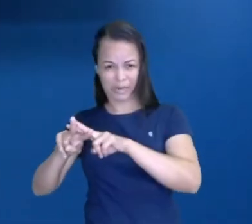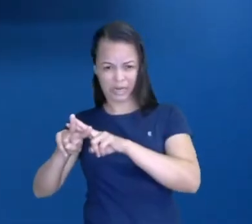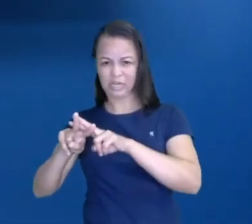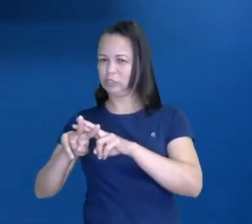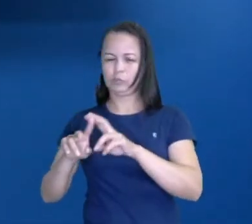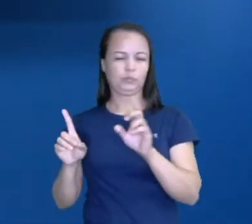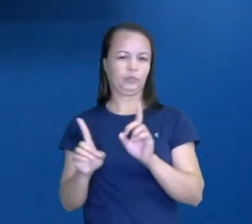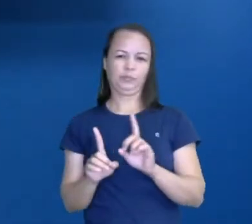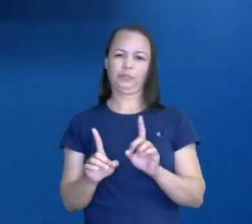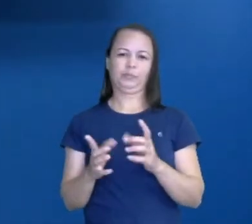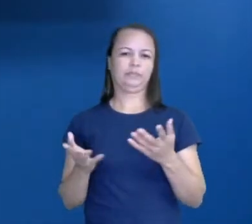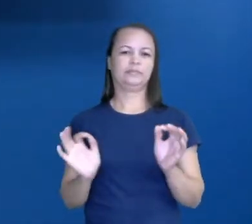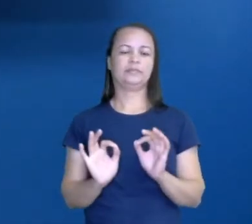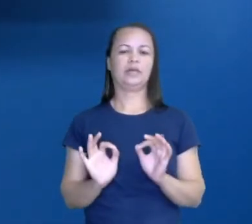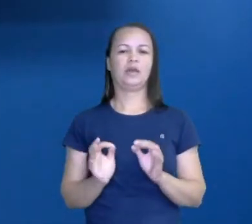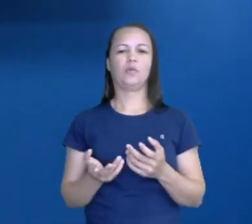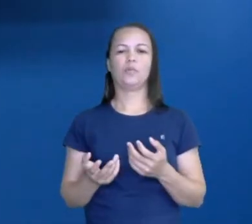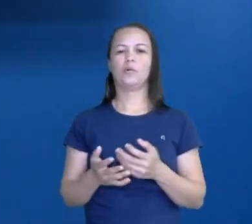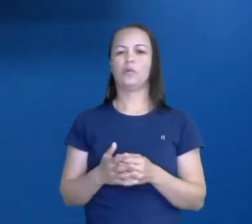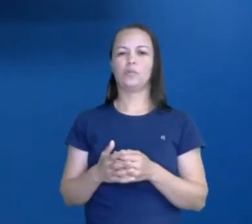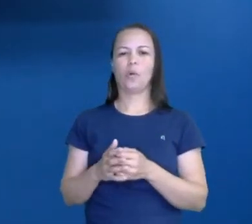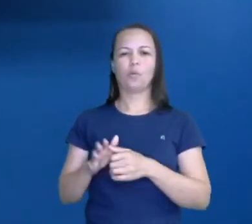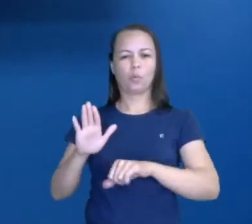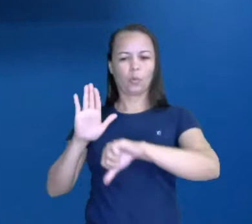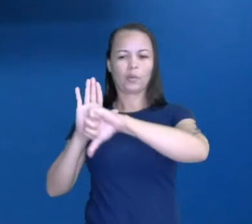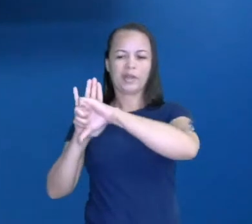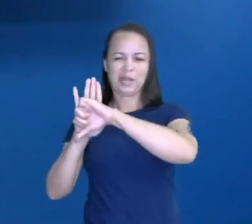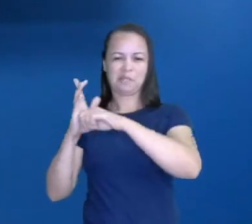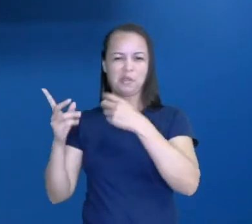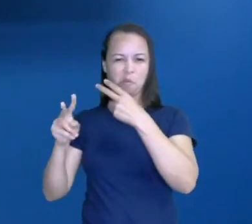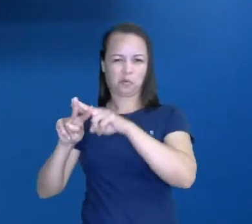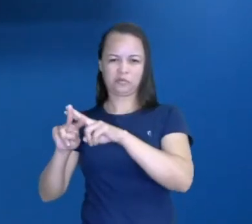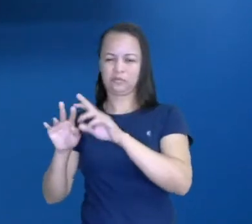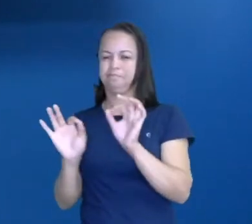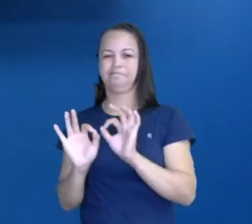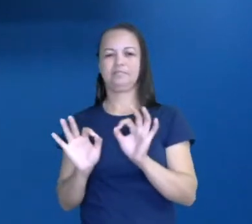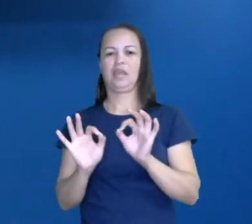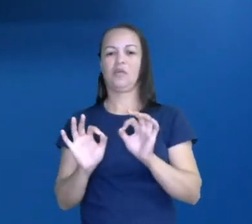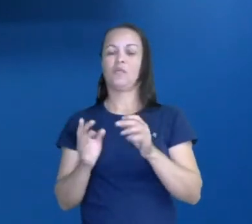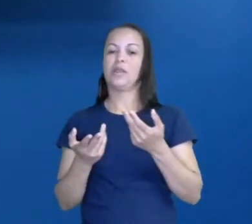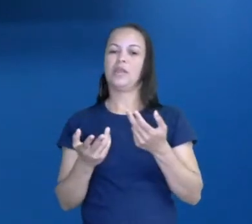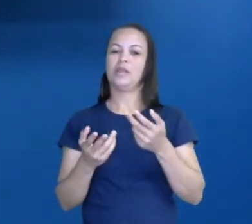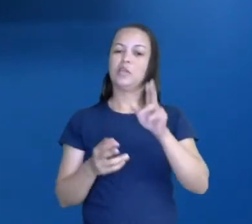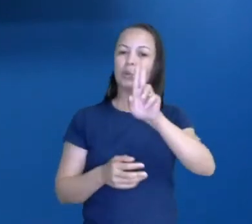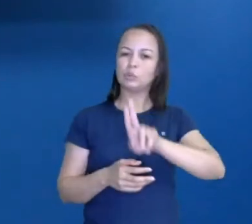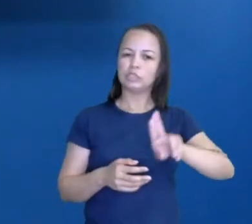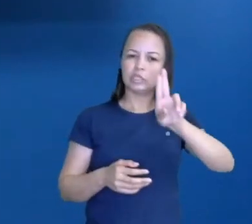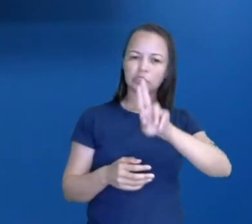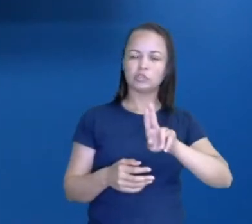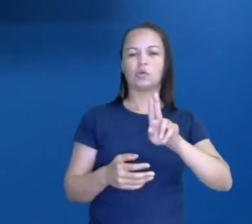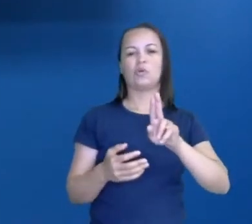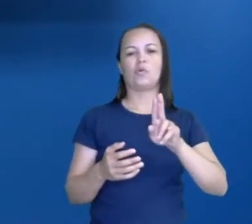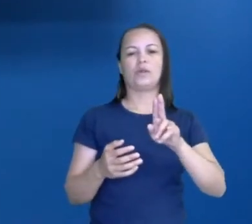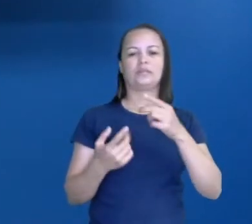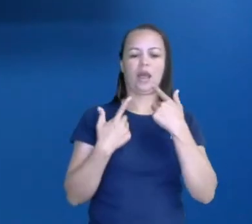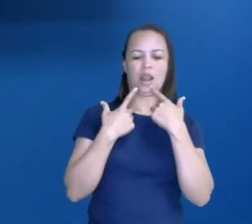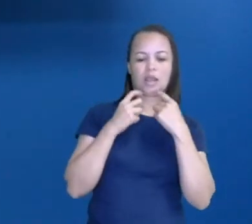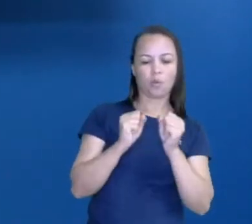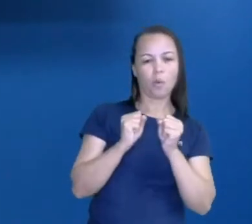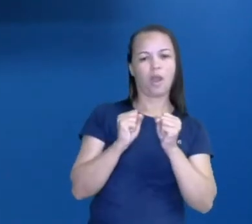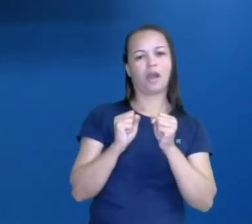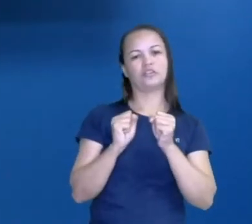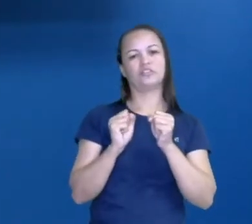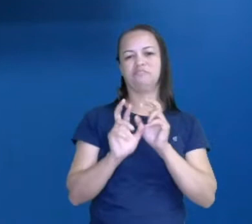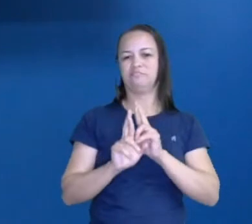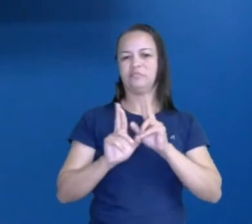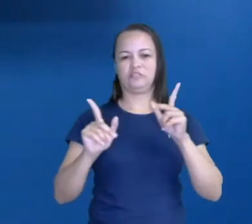foi condenado por algum crime, né? Mas ele utilizou essa figura de linguagem para